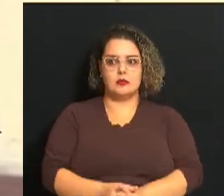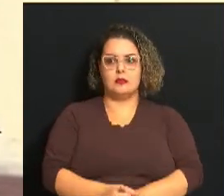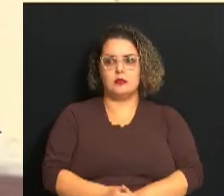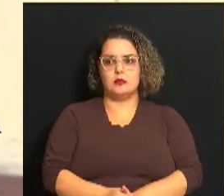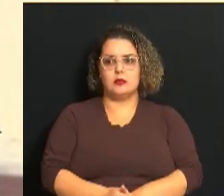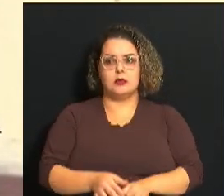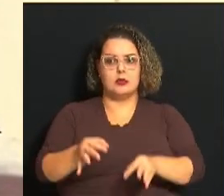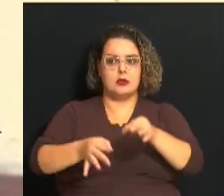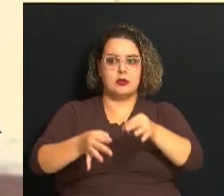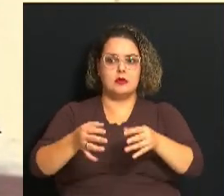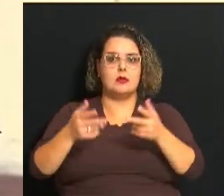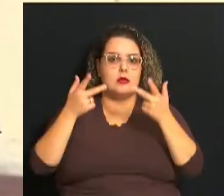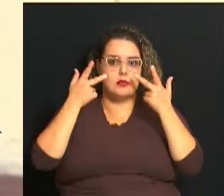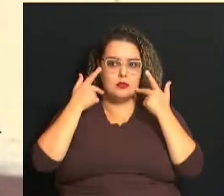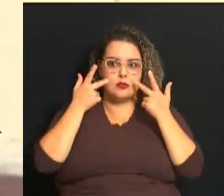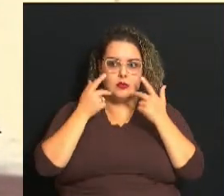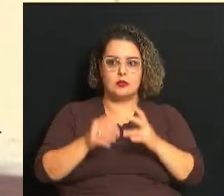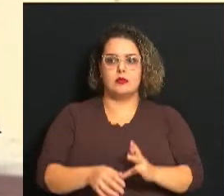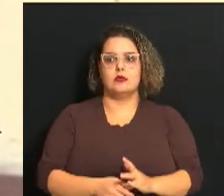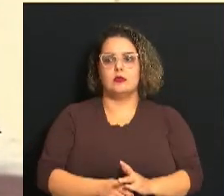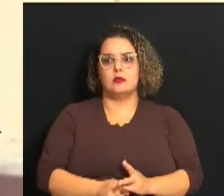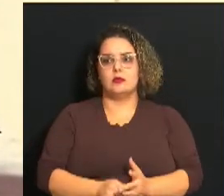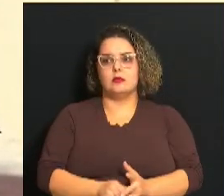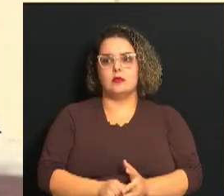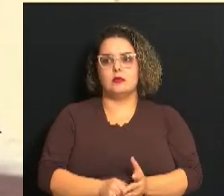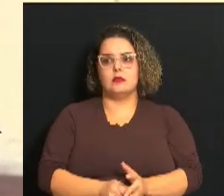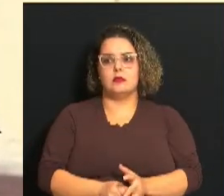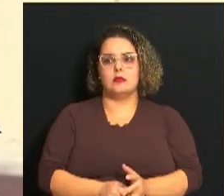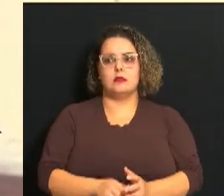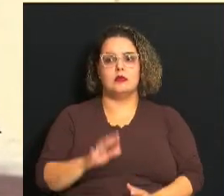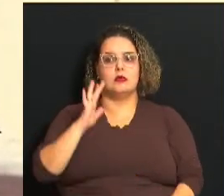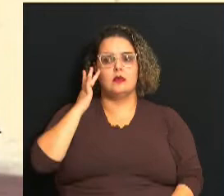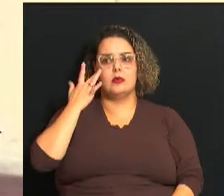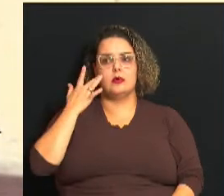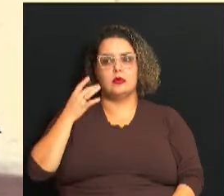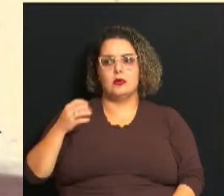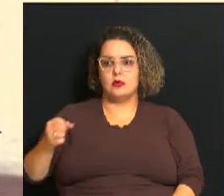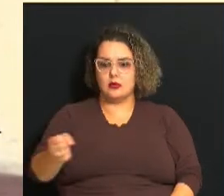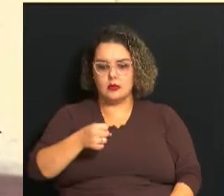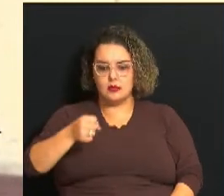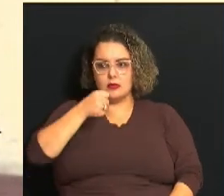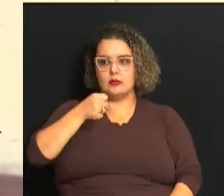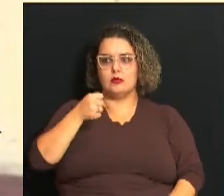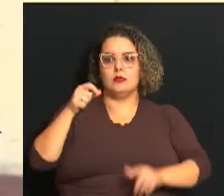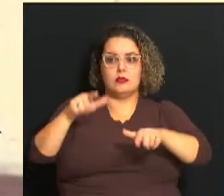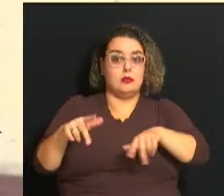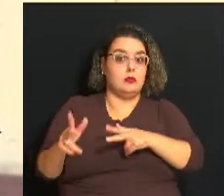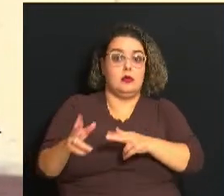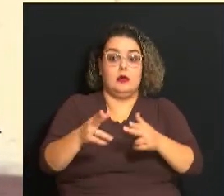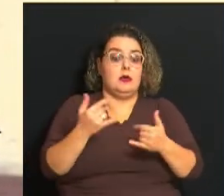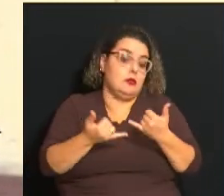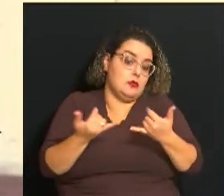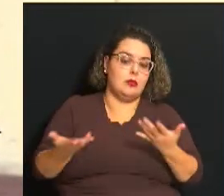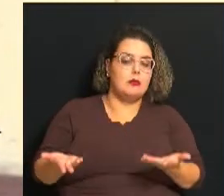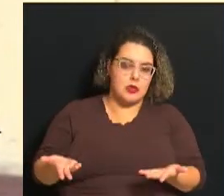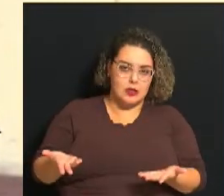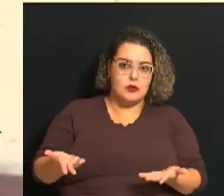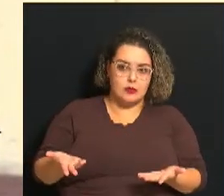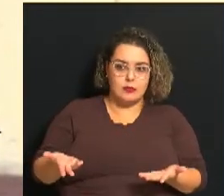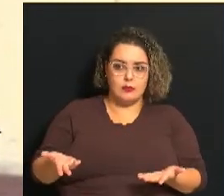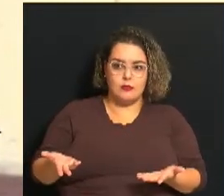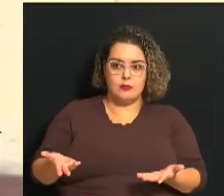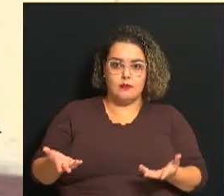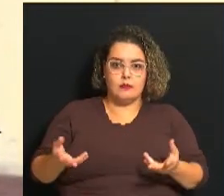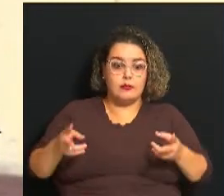comum até eu vou até briga falar acho que os caras toma cerveja no mesmo lugar não é possível porque sabe e é